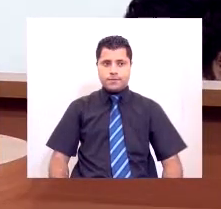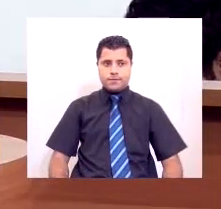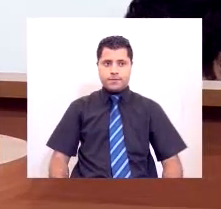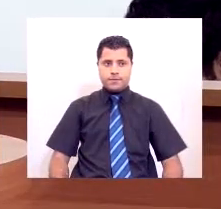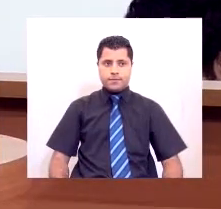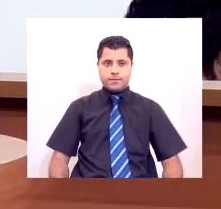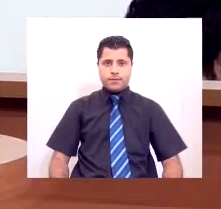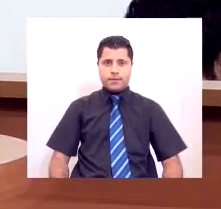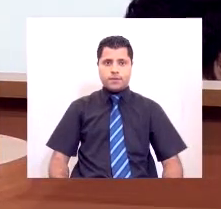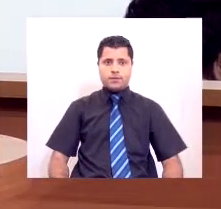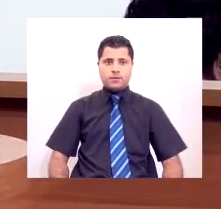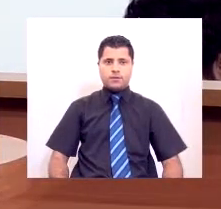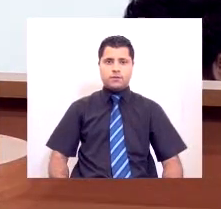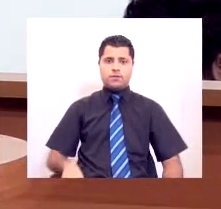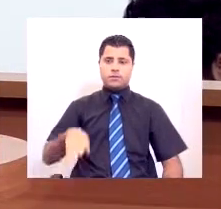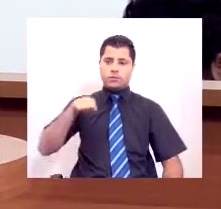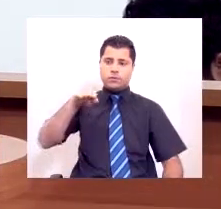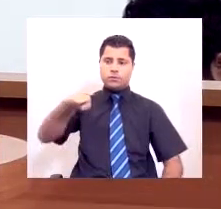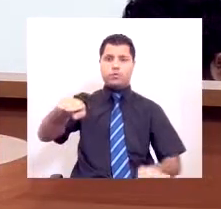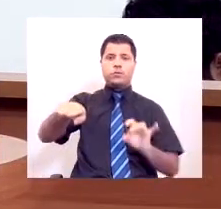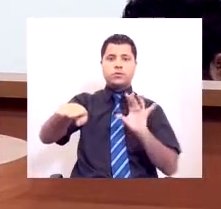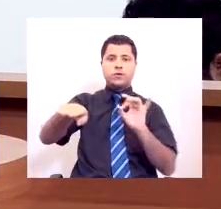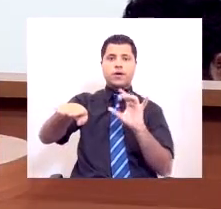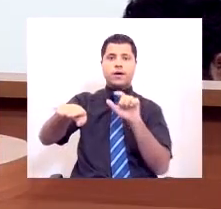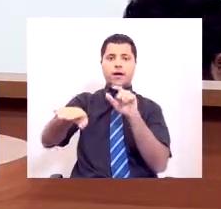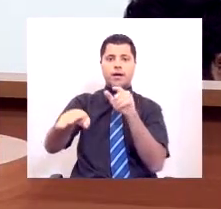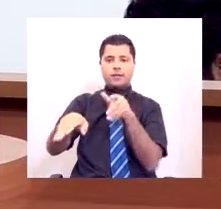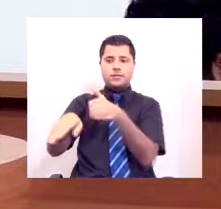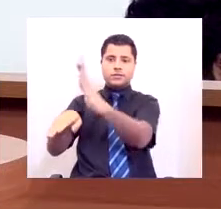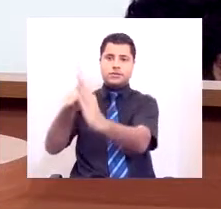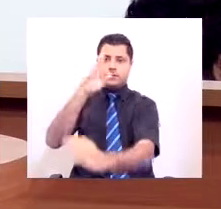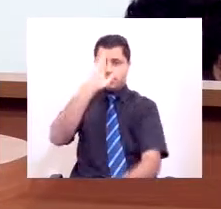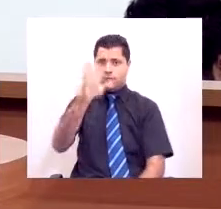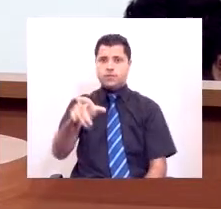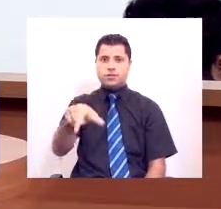sentido delegacia, sentido nono distrito policial, ela está